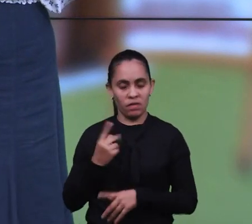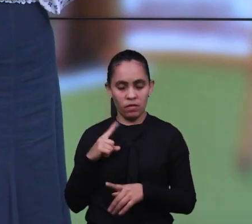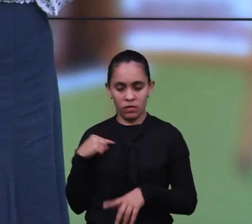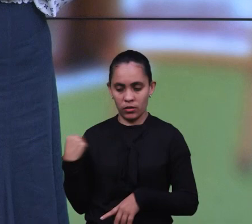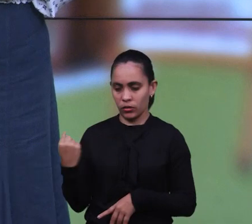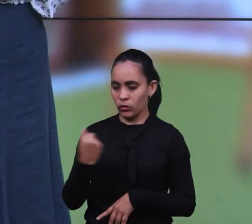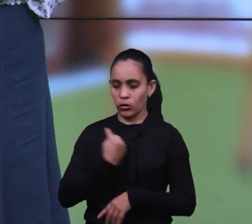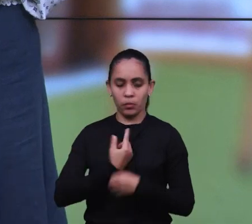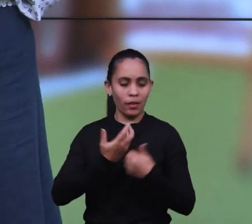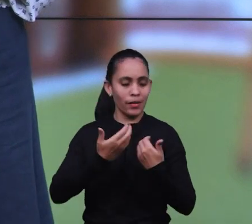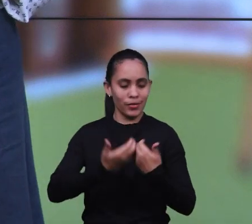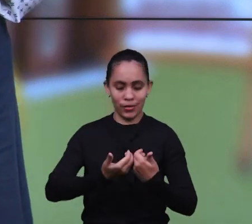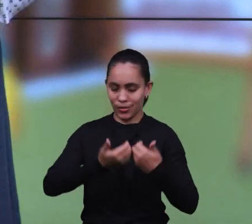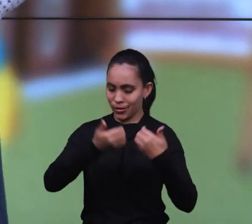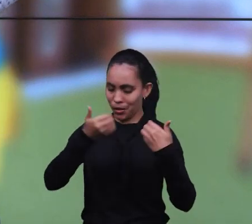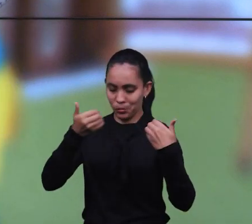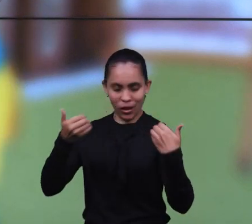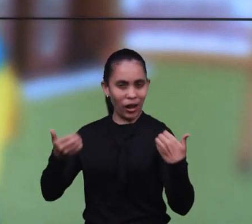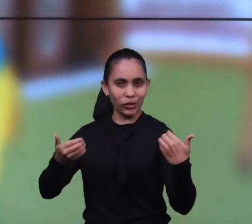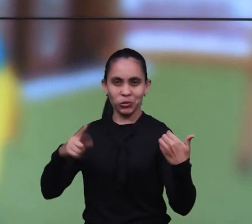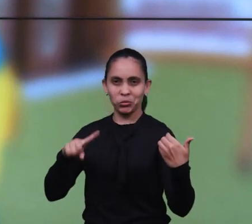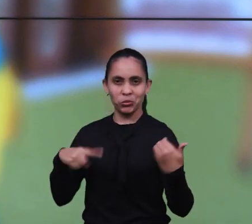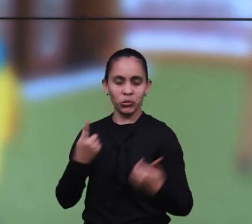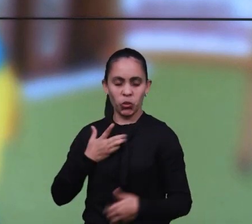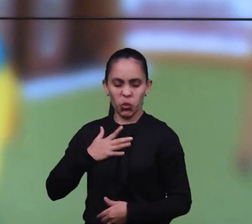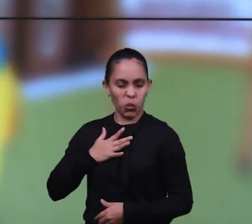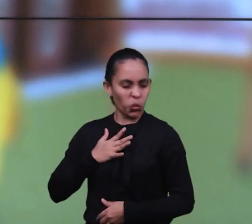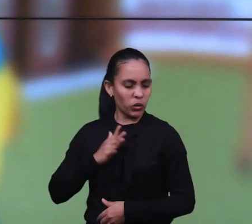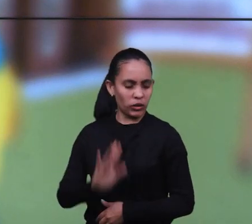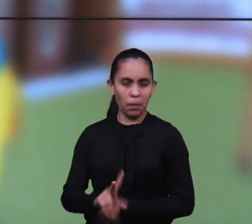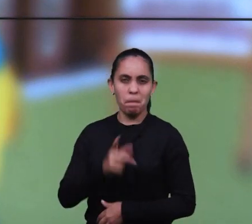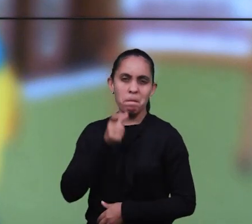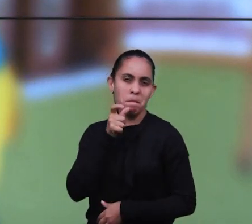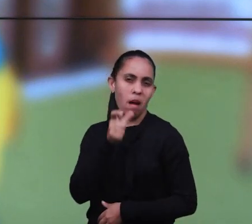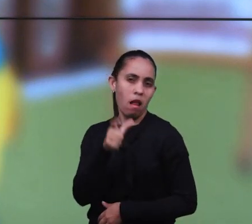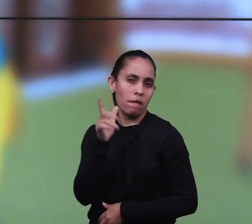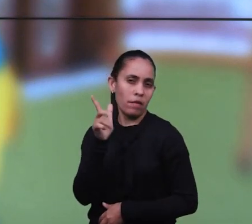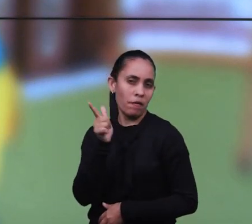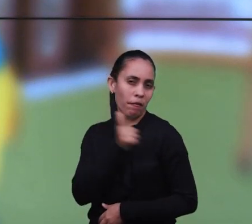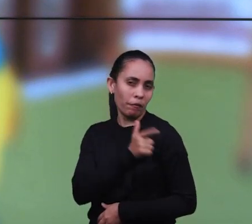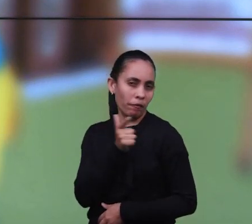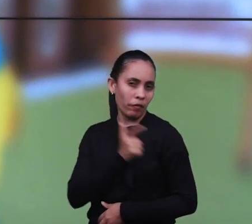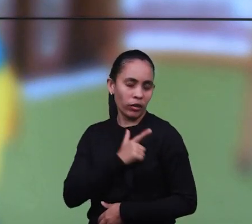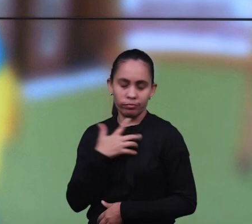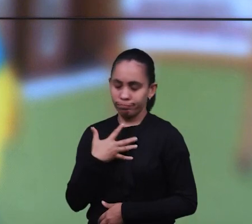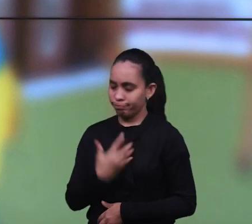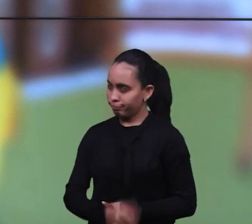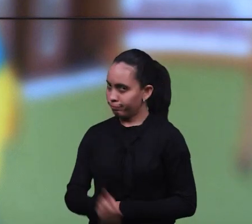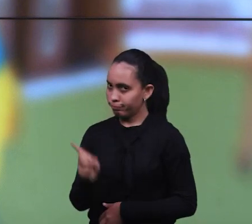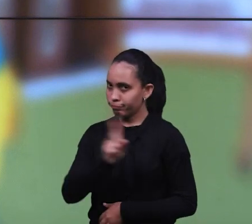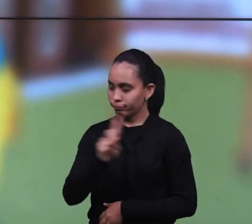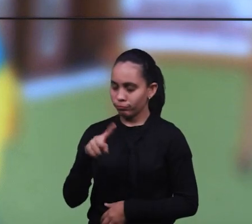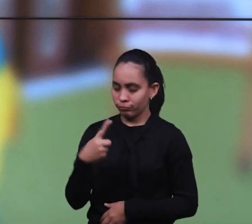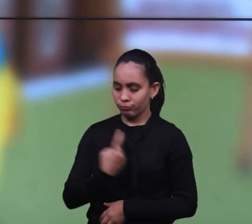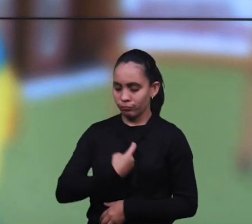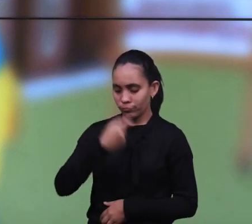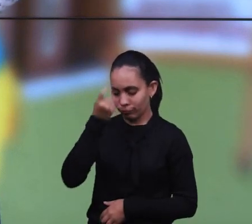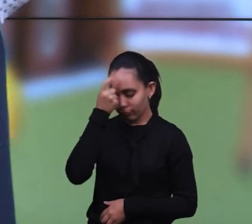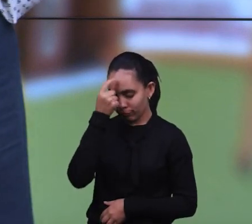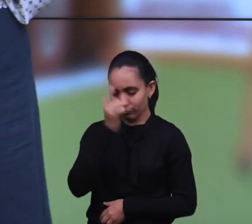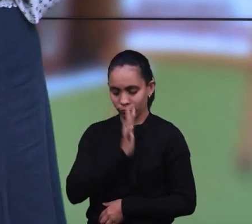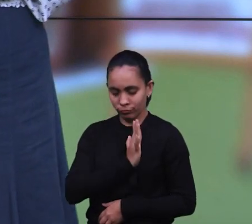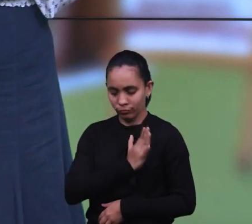porque nós não nos assentamos na roda dos escarnecedores, nós não temos prazer em falar coisas que não agradam o